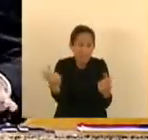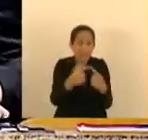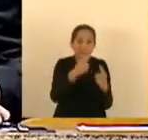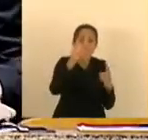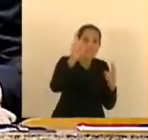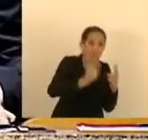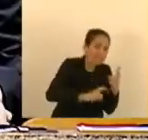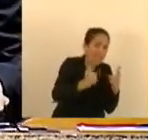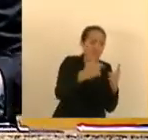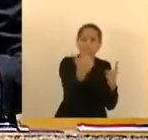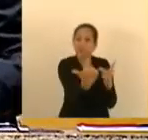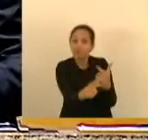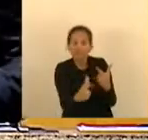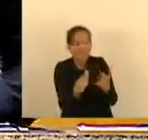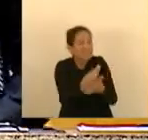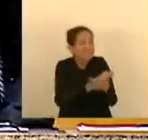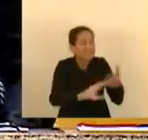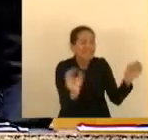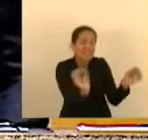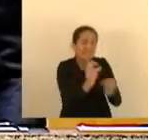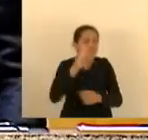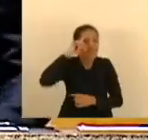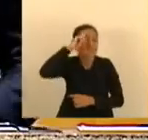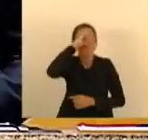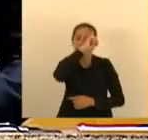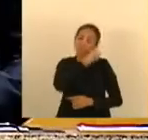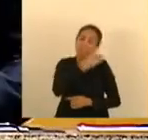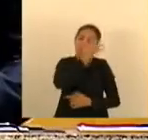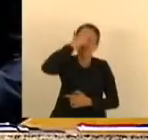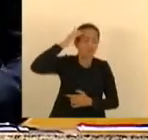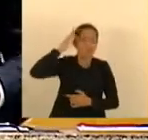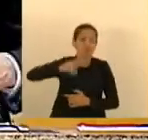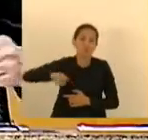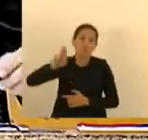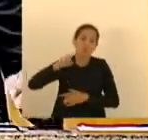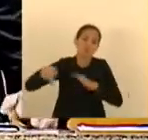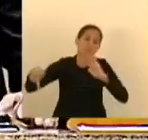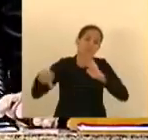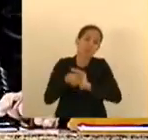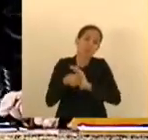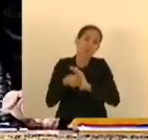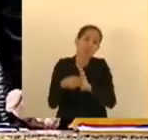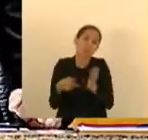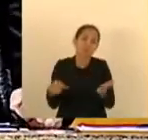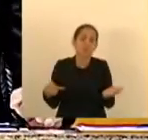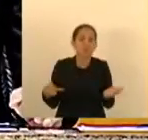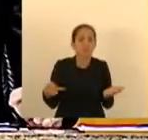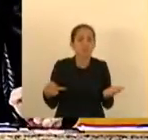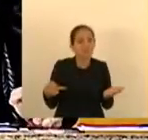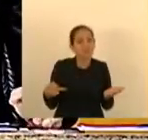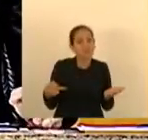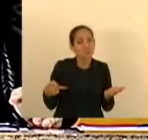forma. Então isso dificulta muito aqueles que utilizam, nesse caso,